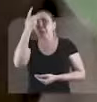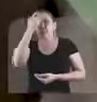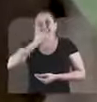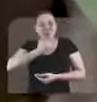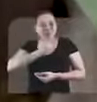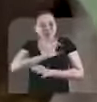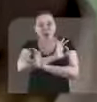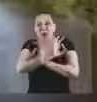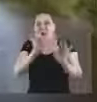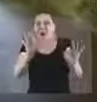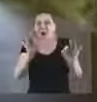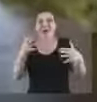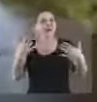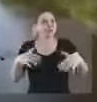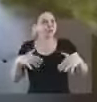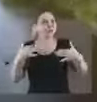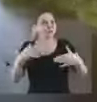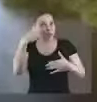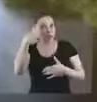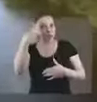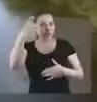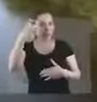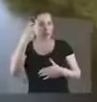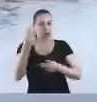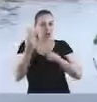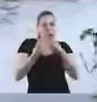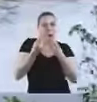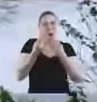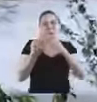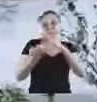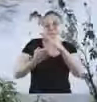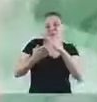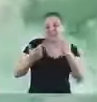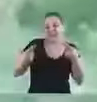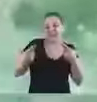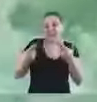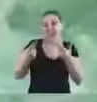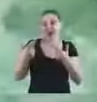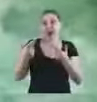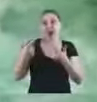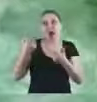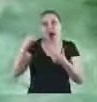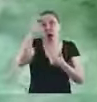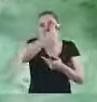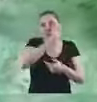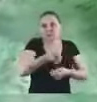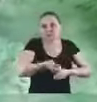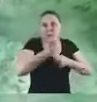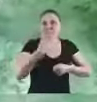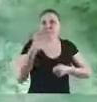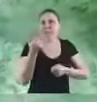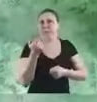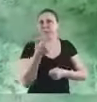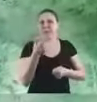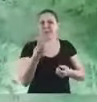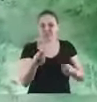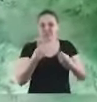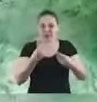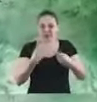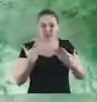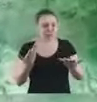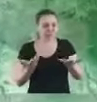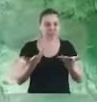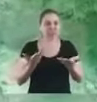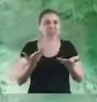pessoa exemplar. A ideia de empreender, de saber que é mais importante aprender a pescar do que ganhar o peixe, o